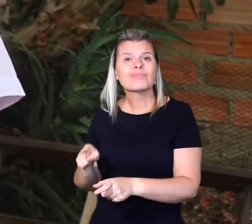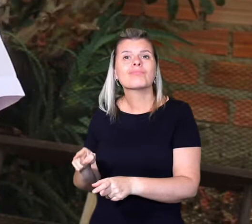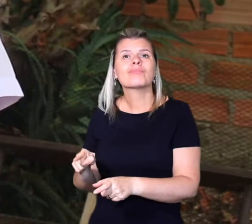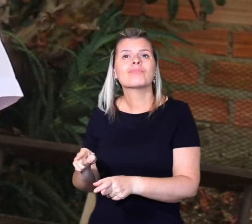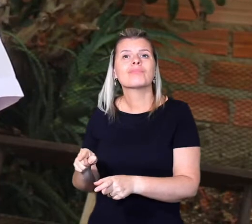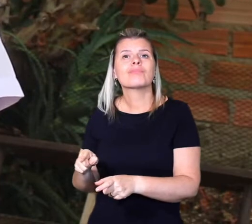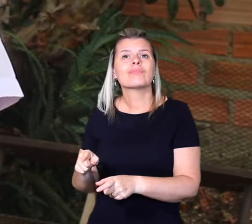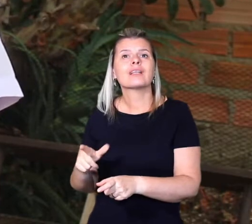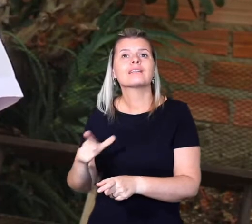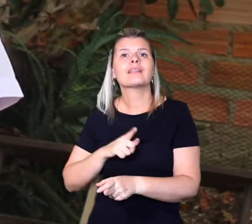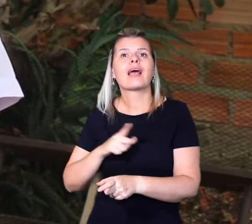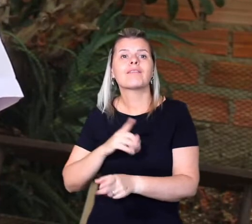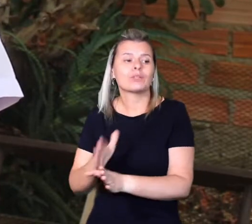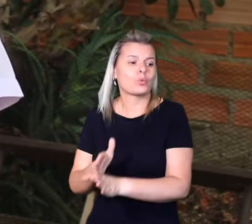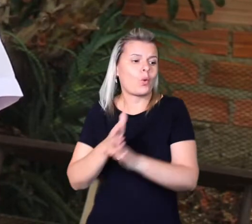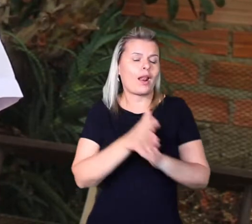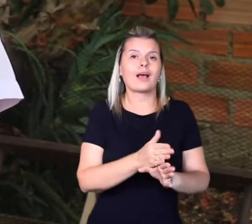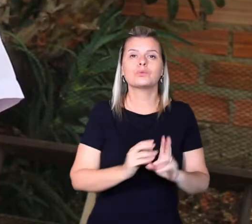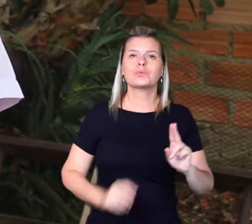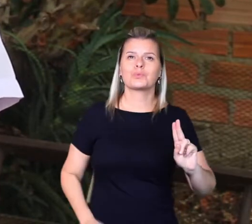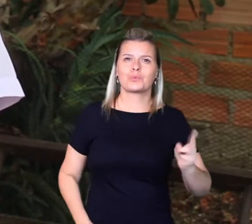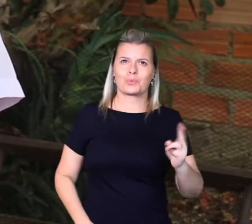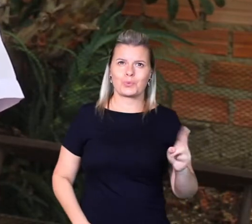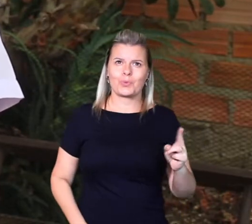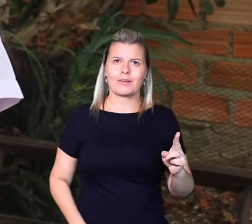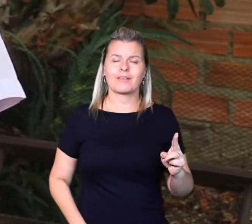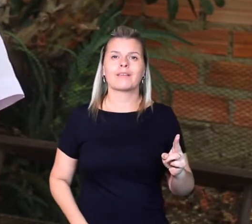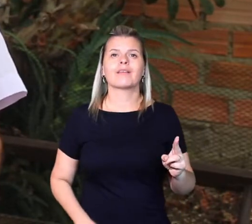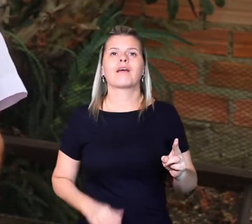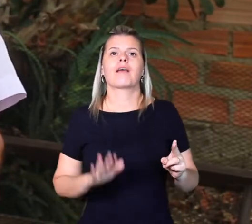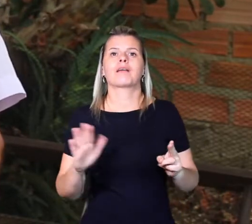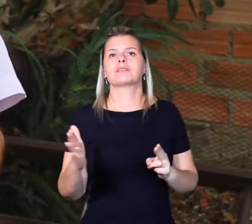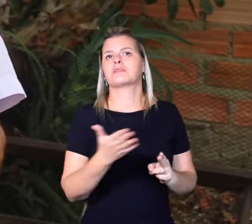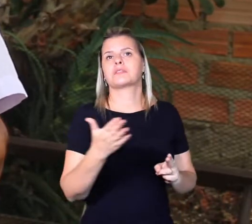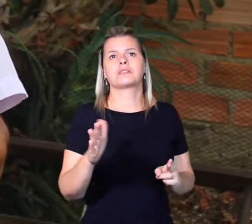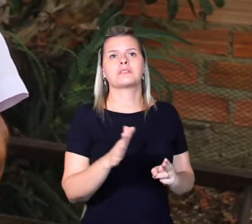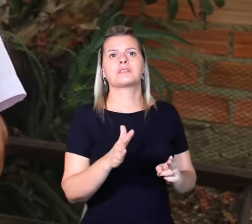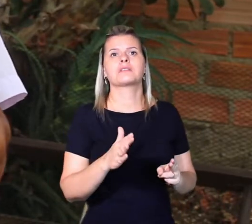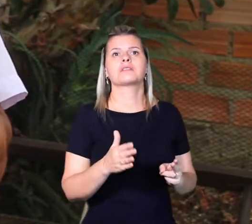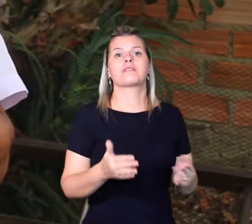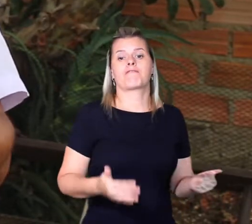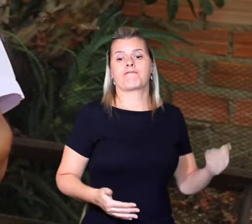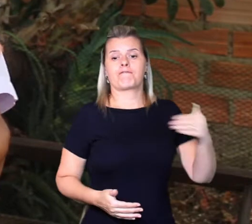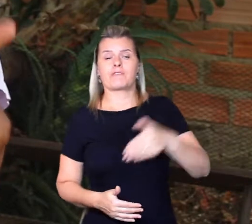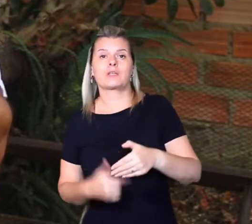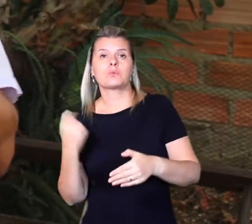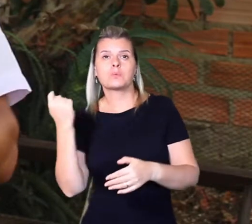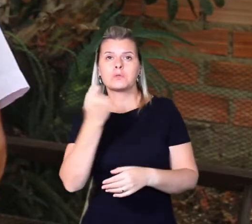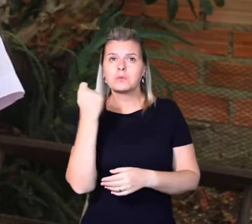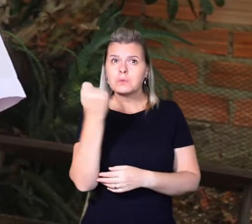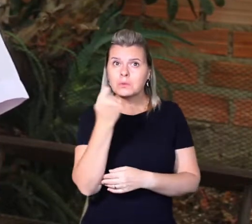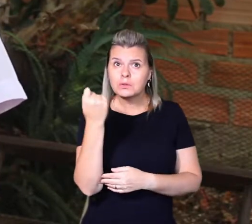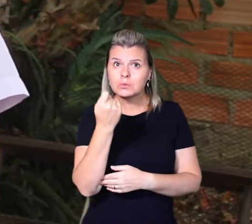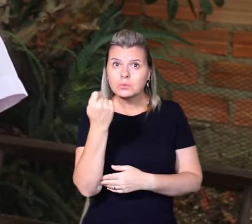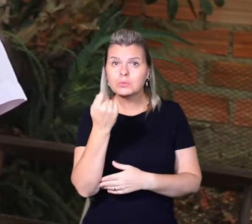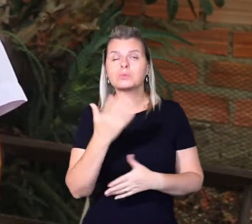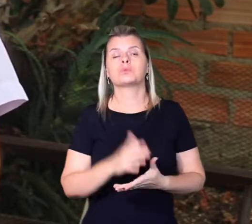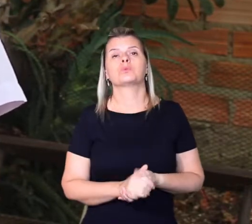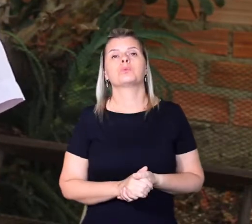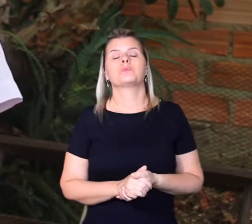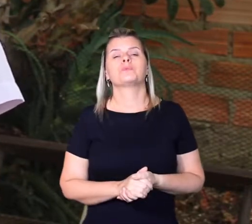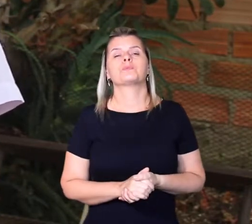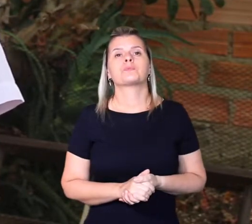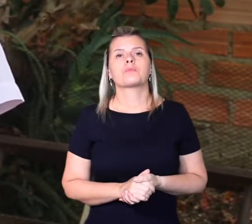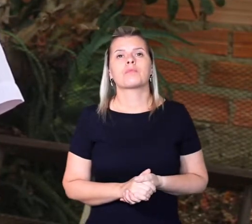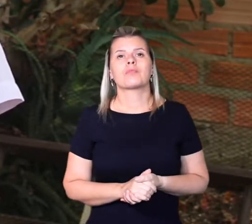lado do Prata, eles eram muitas vezes apropriados e vinham para o Rio Grande do Sul, inclusive